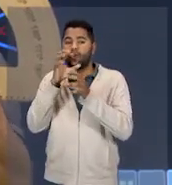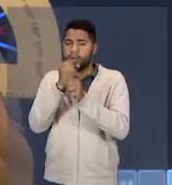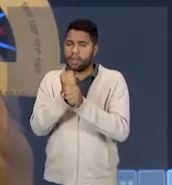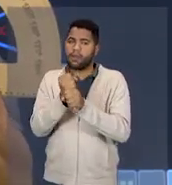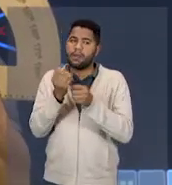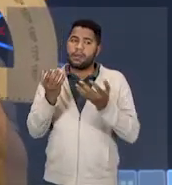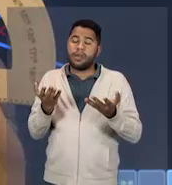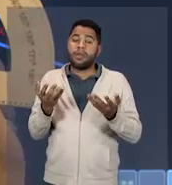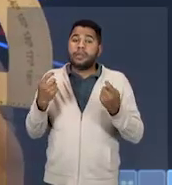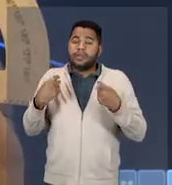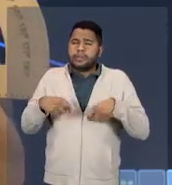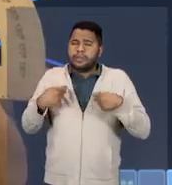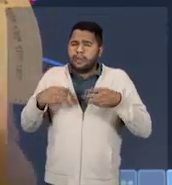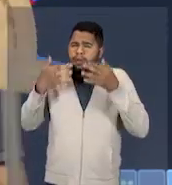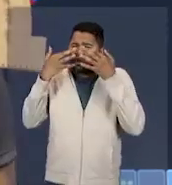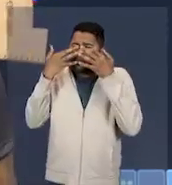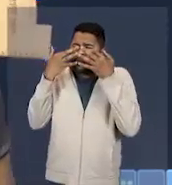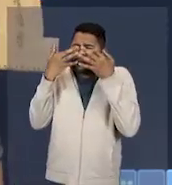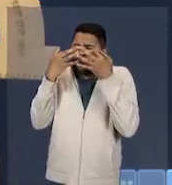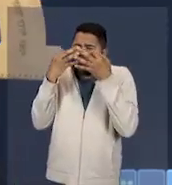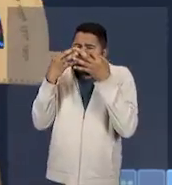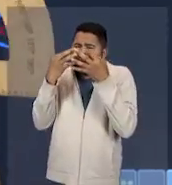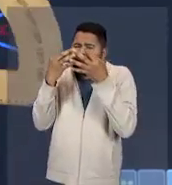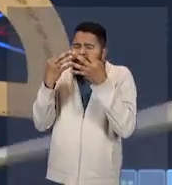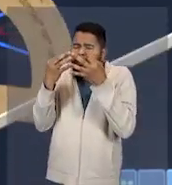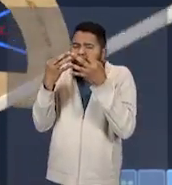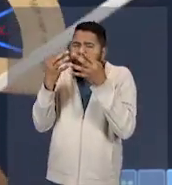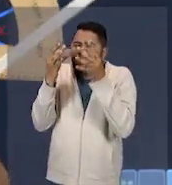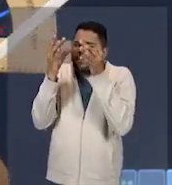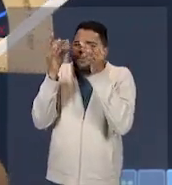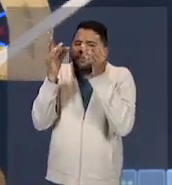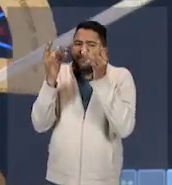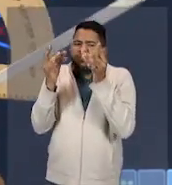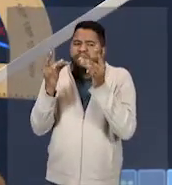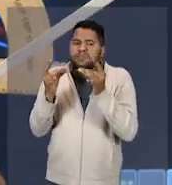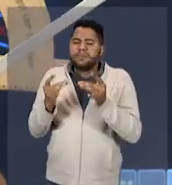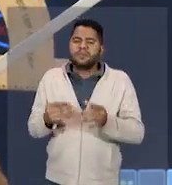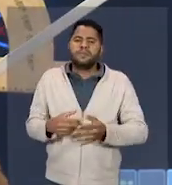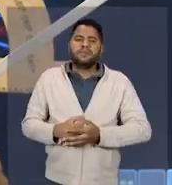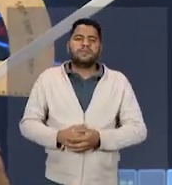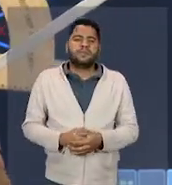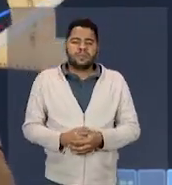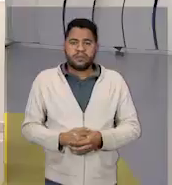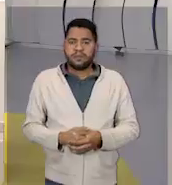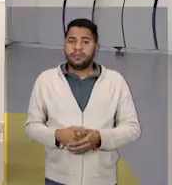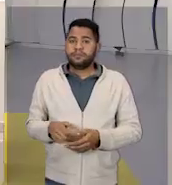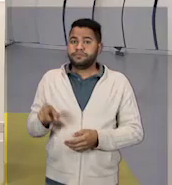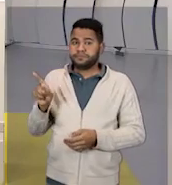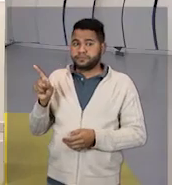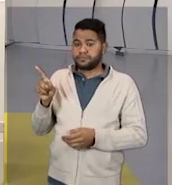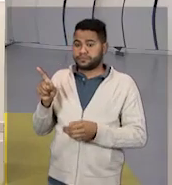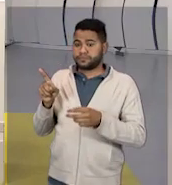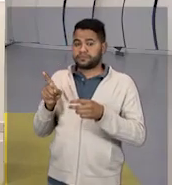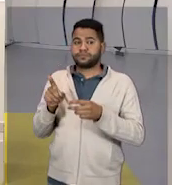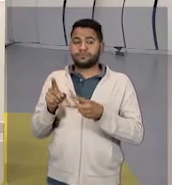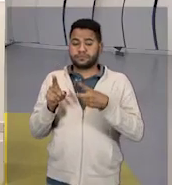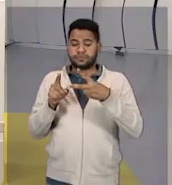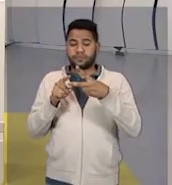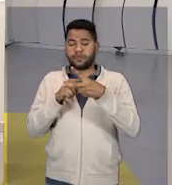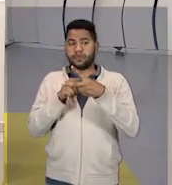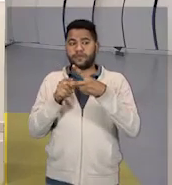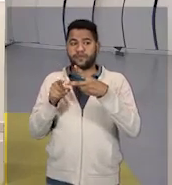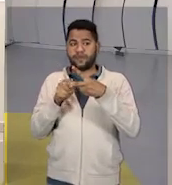eu vou medir, mas eu tenho que prestar muita atenção nesse detalhe. O vértice tem que estar aqui no meio